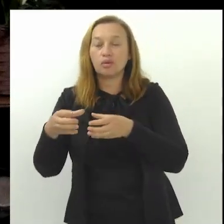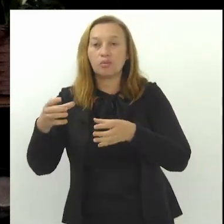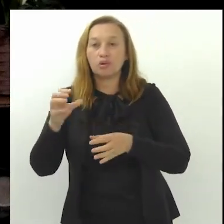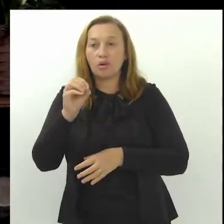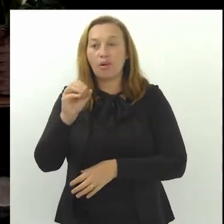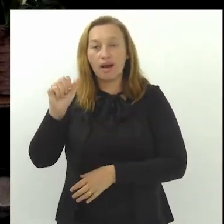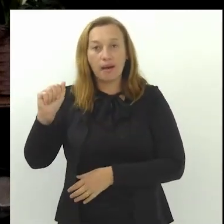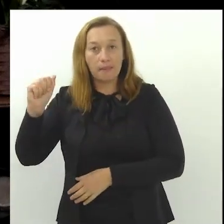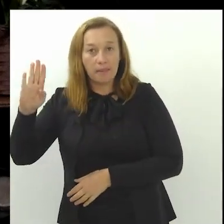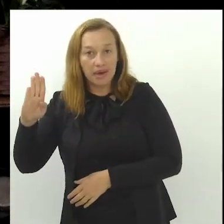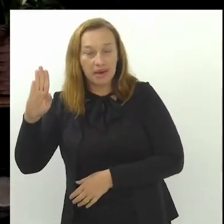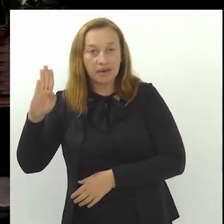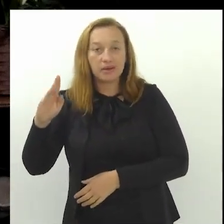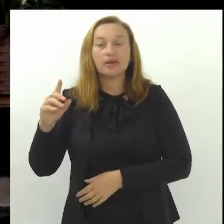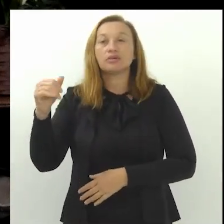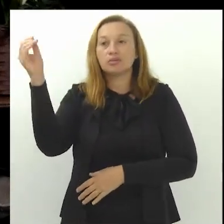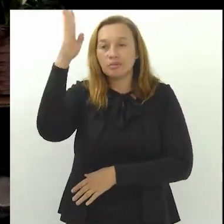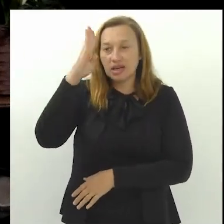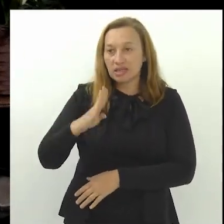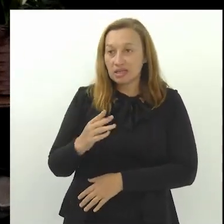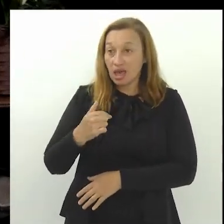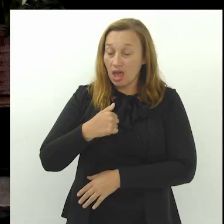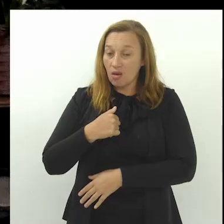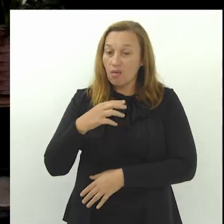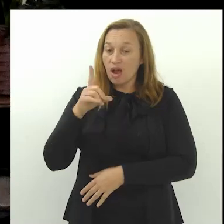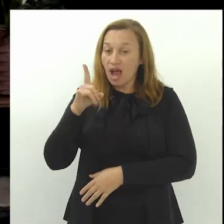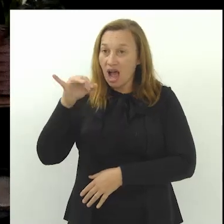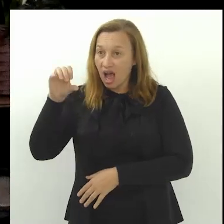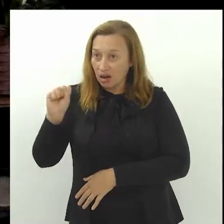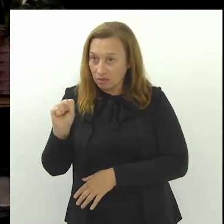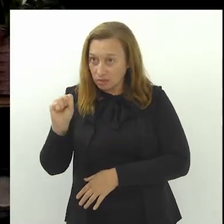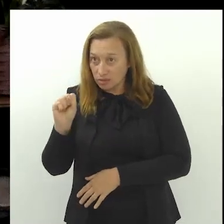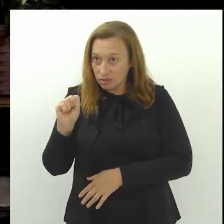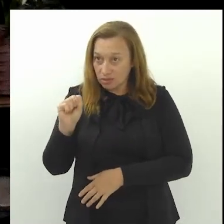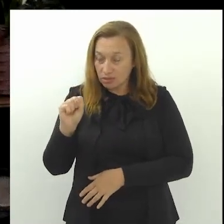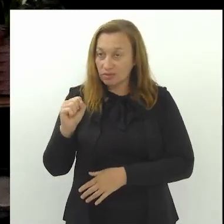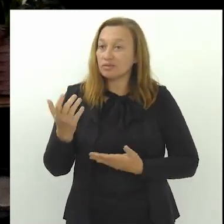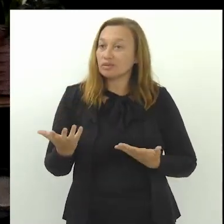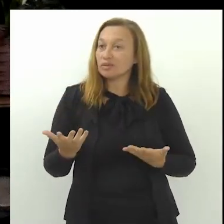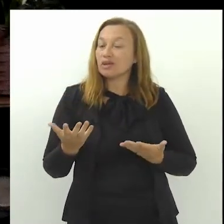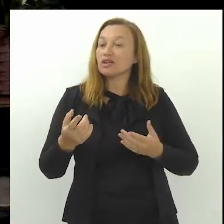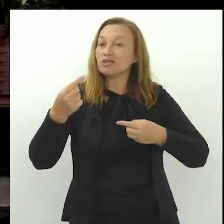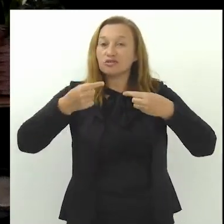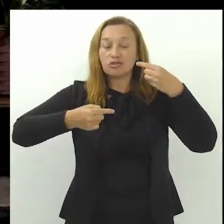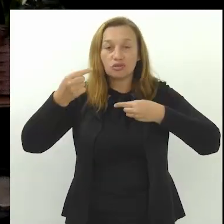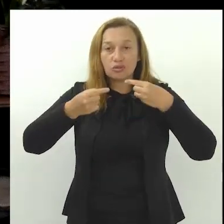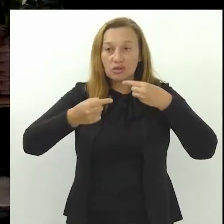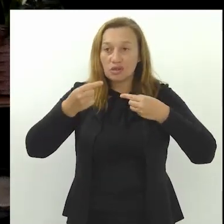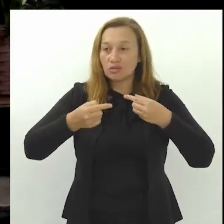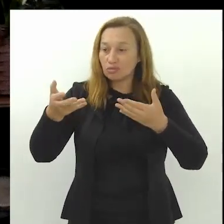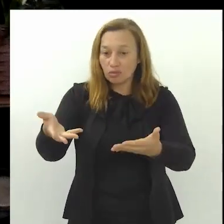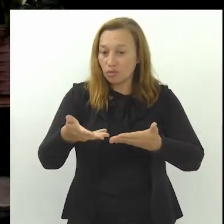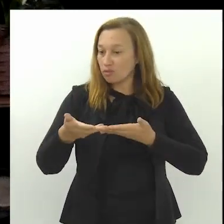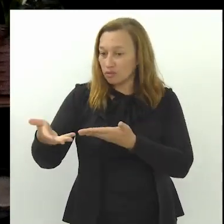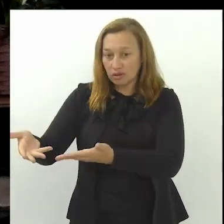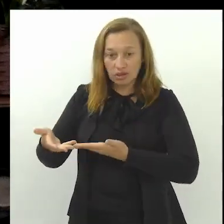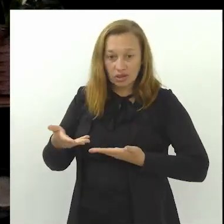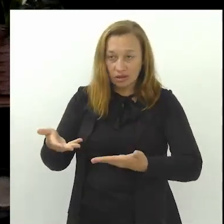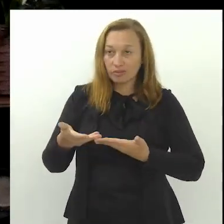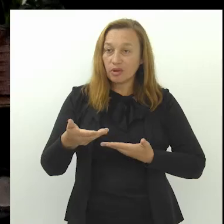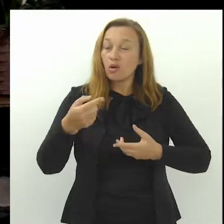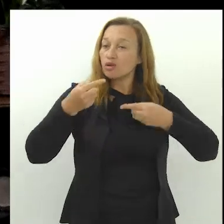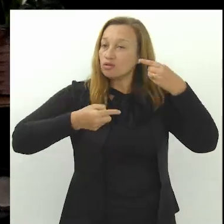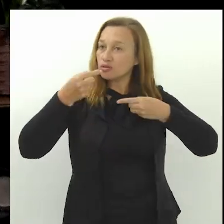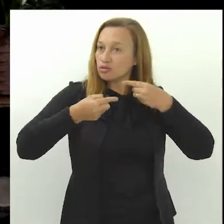do Brasil. Aqui, pela Comissão de Direito Internacional, eu, Carlos Nicodemos, faço a promoção do debate, trazendo os nossos convidados